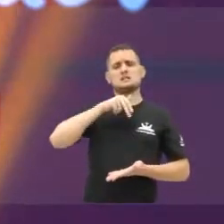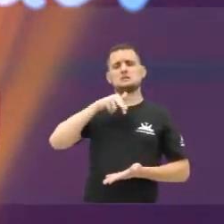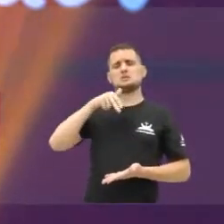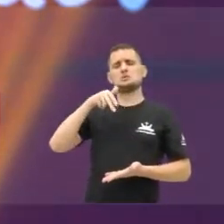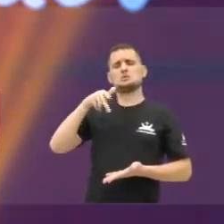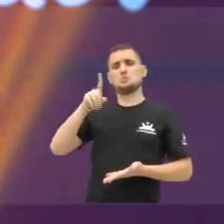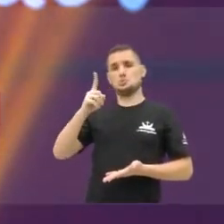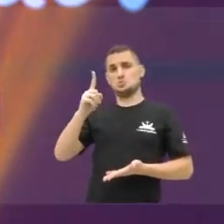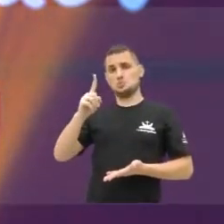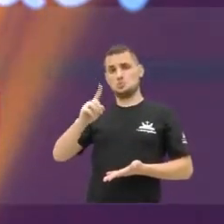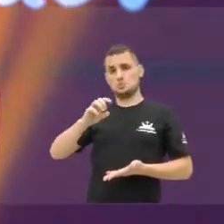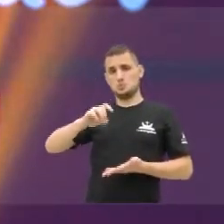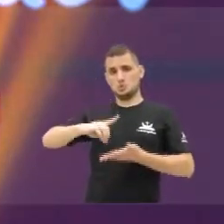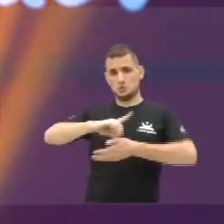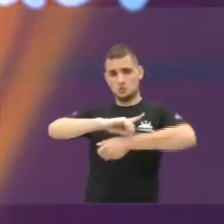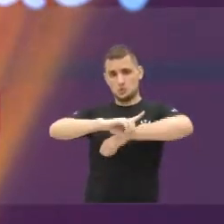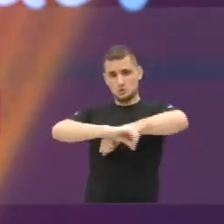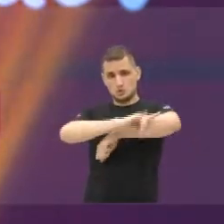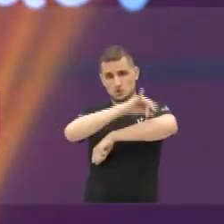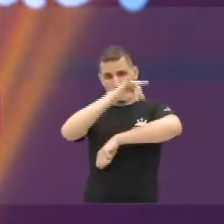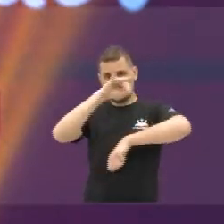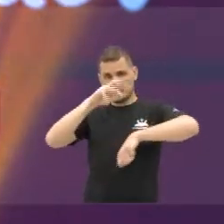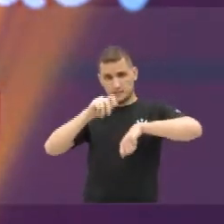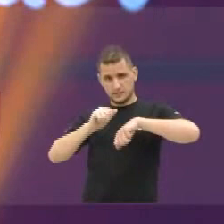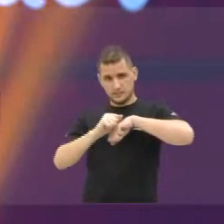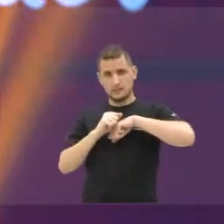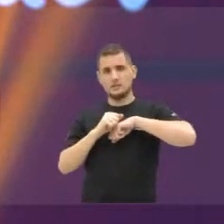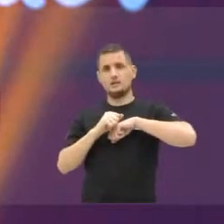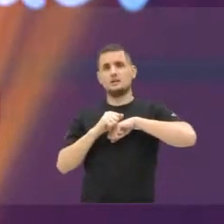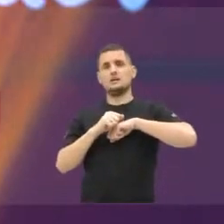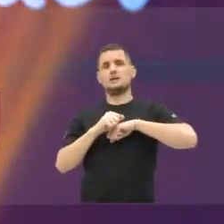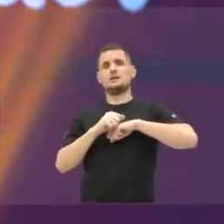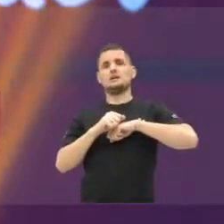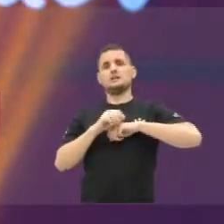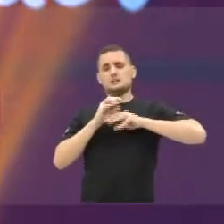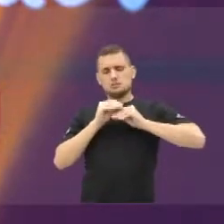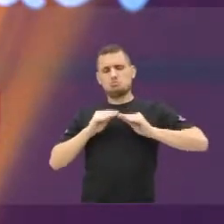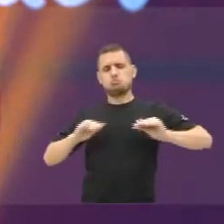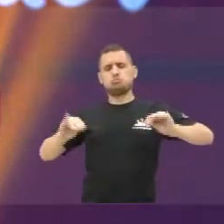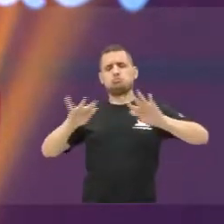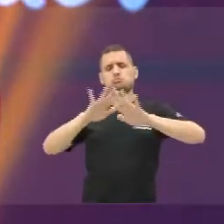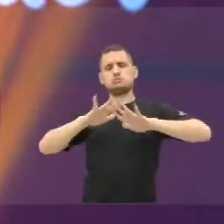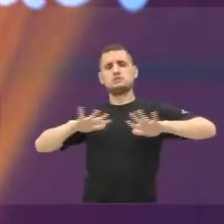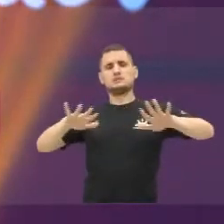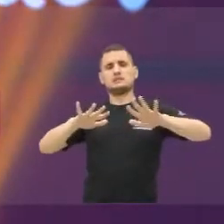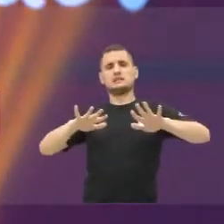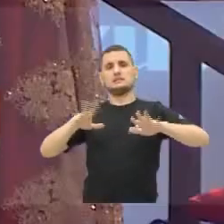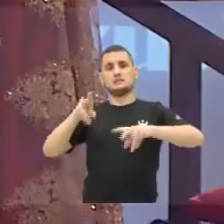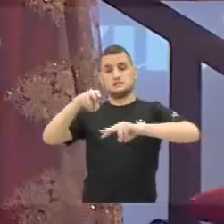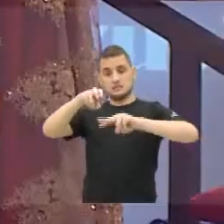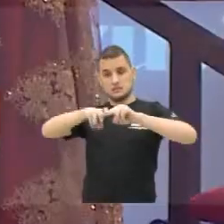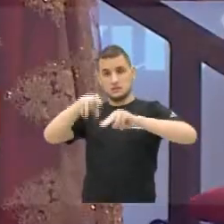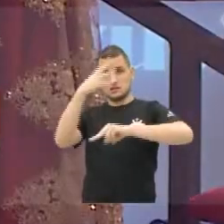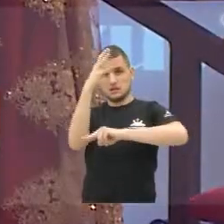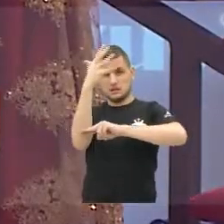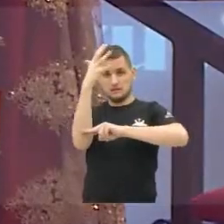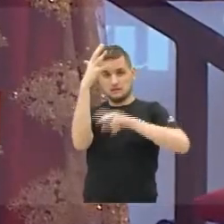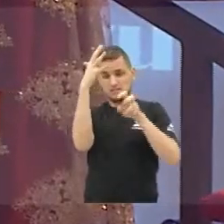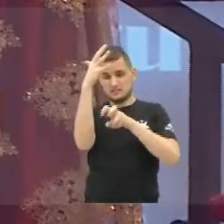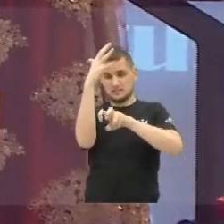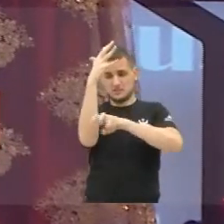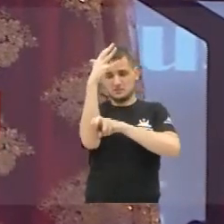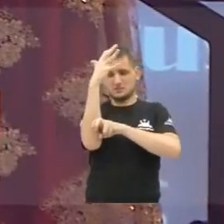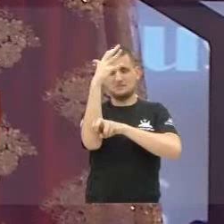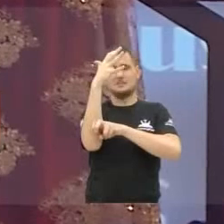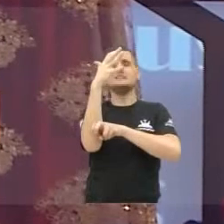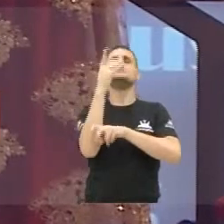deserto, sentou-se debaixo de um junípero e desejou a morte. Quando a